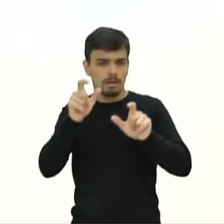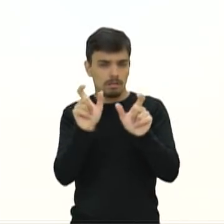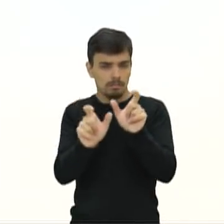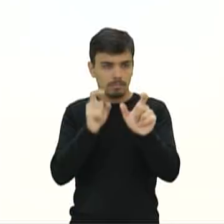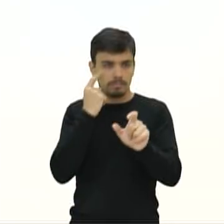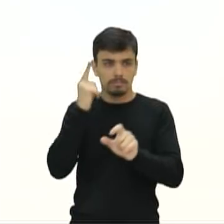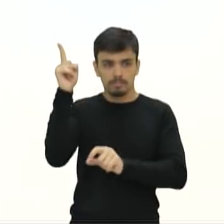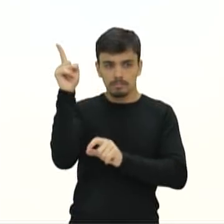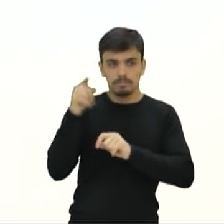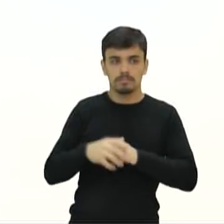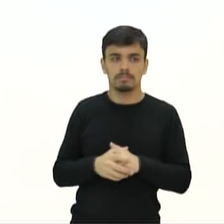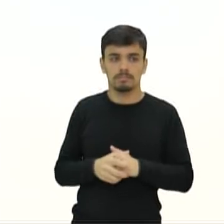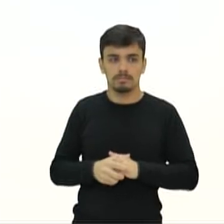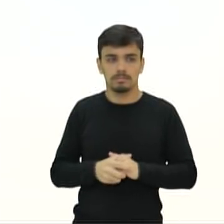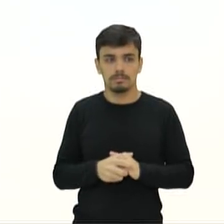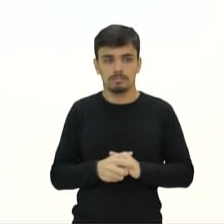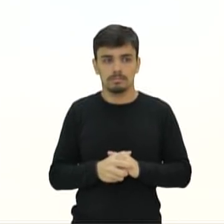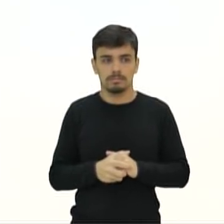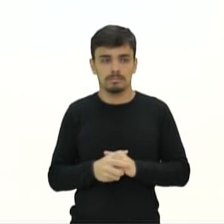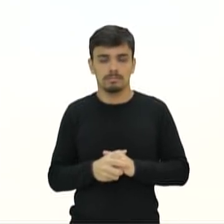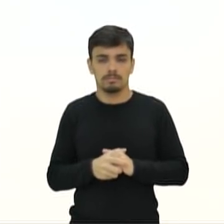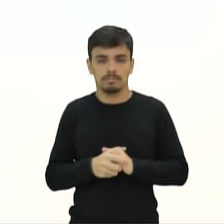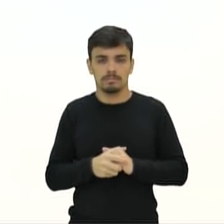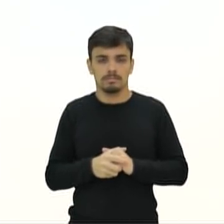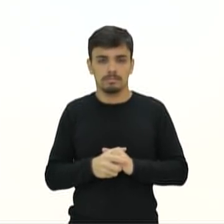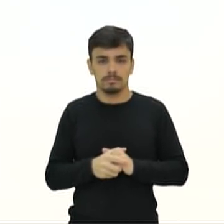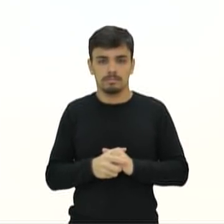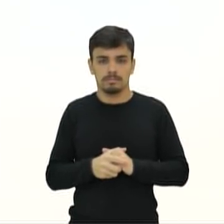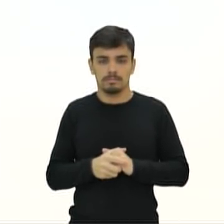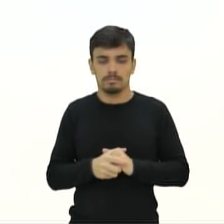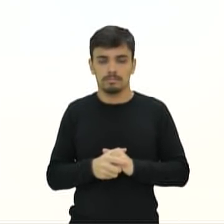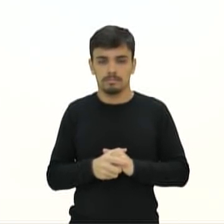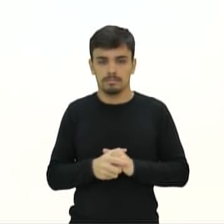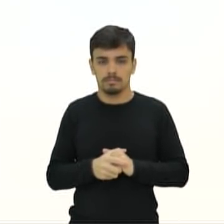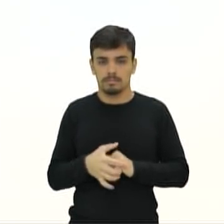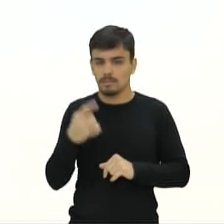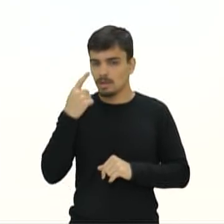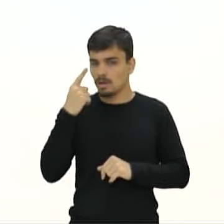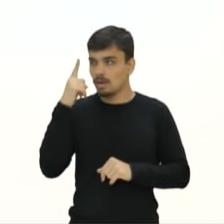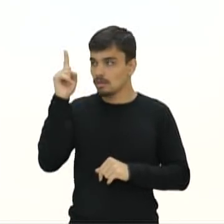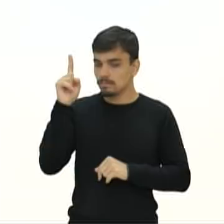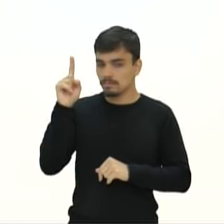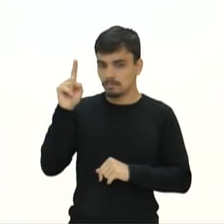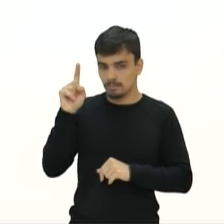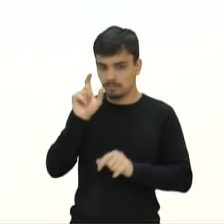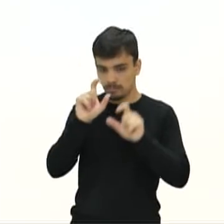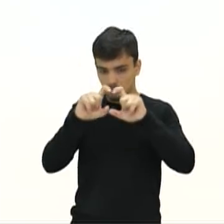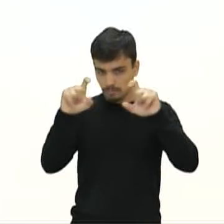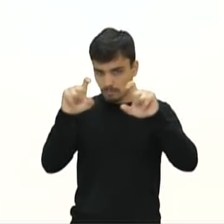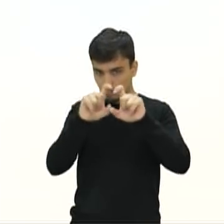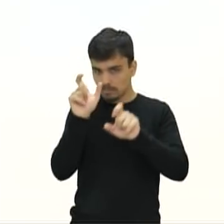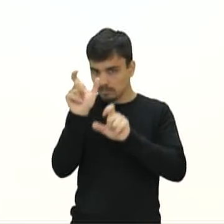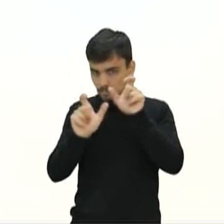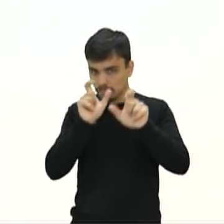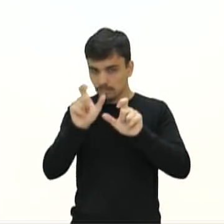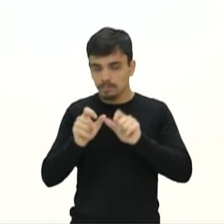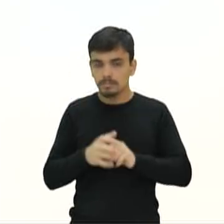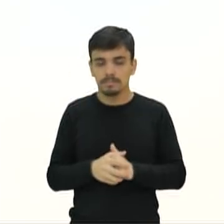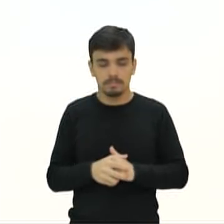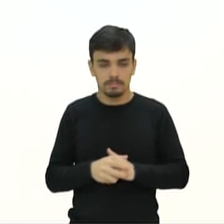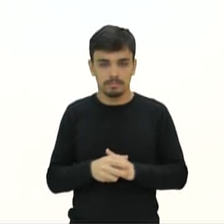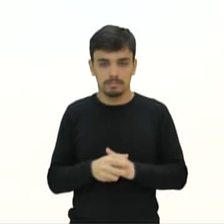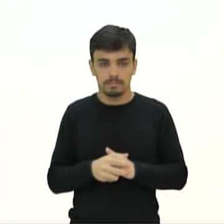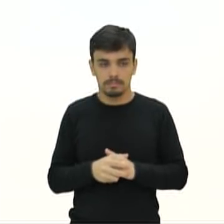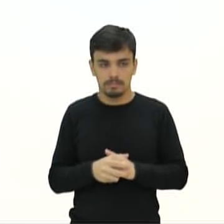sale, outlet, sutiã, balé, pendrive, backup, shopping, blackout,